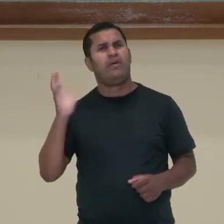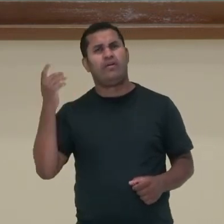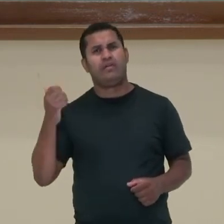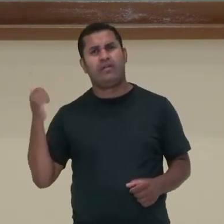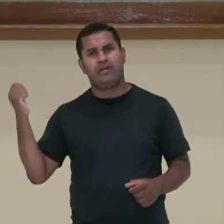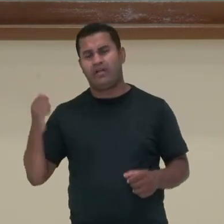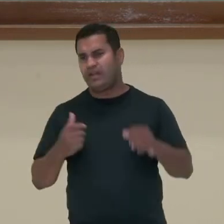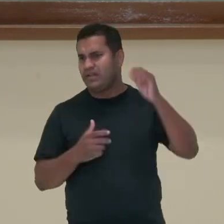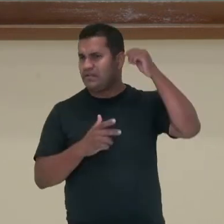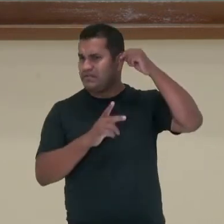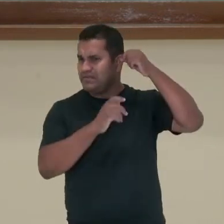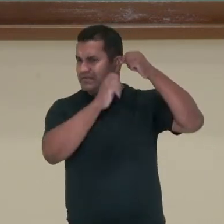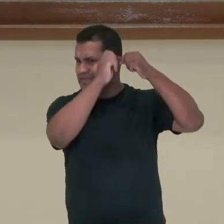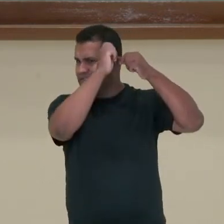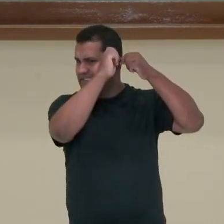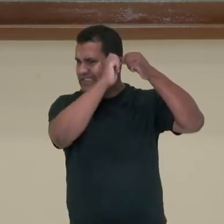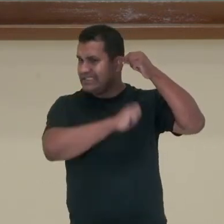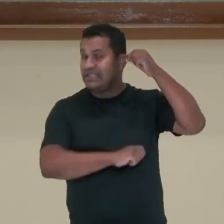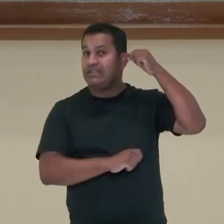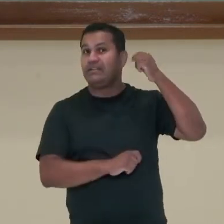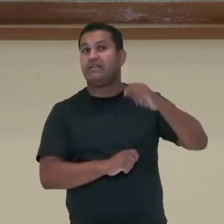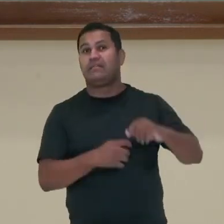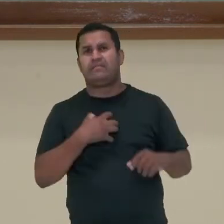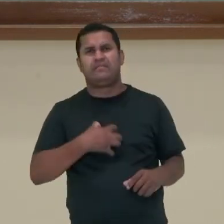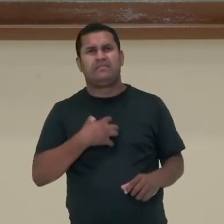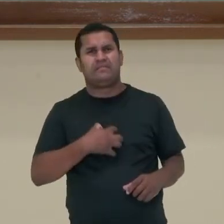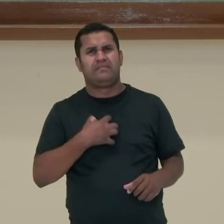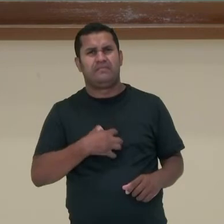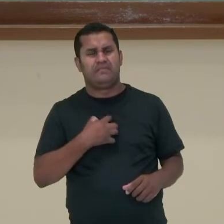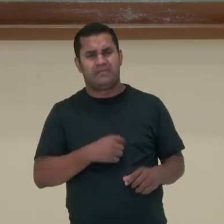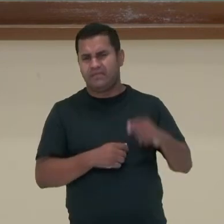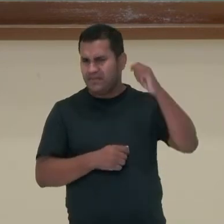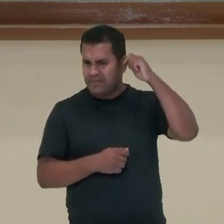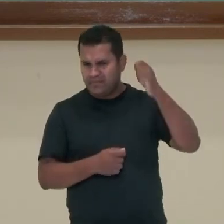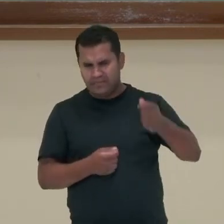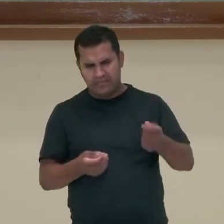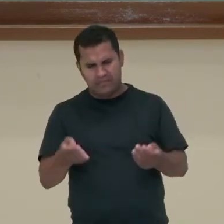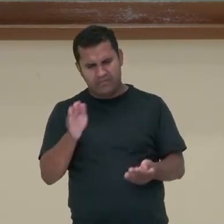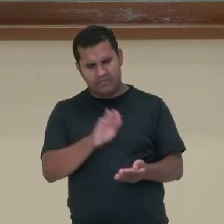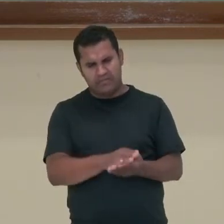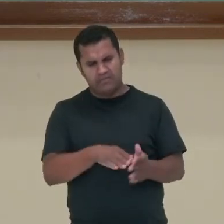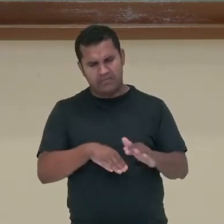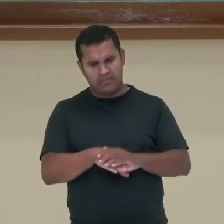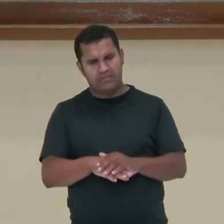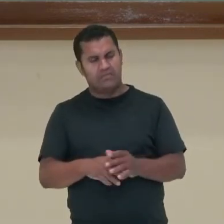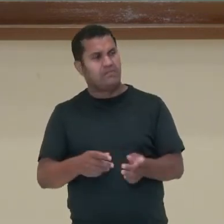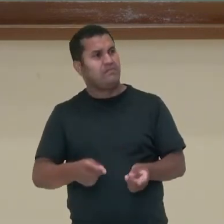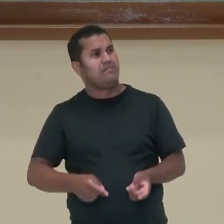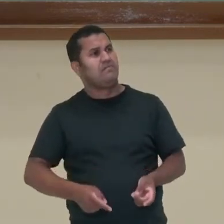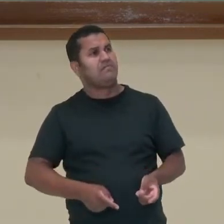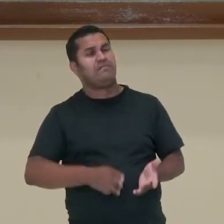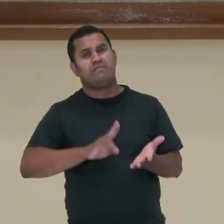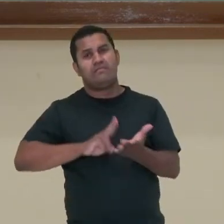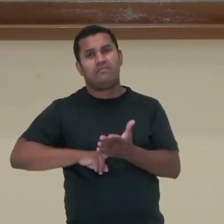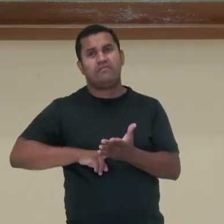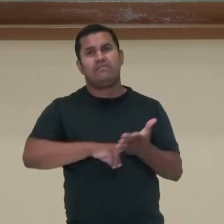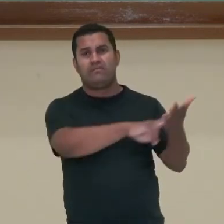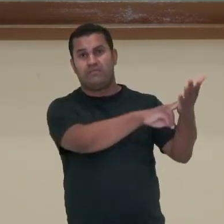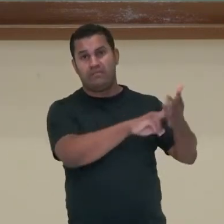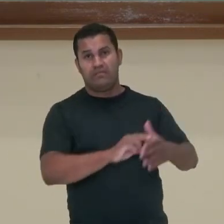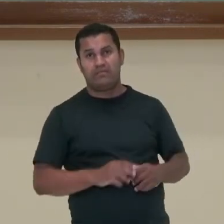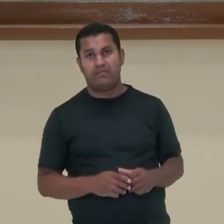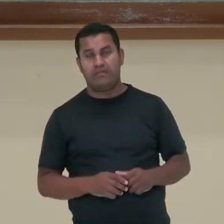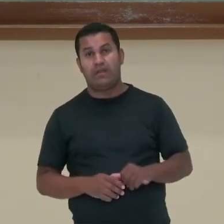ele falou com o irmão dele, porque por que a gente conhece muito da obra de Van Gogh? Ele teve mais de 750 cartas que ele trocou com o irmão